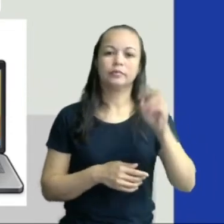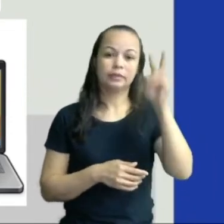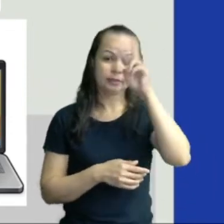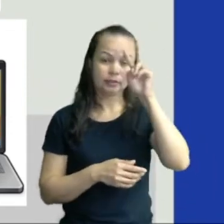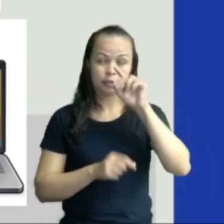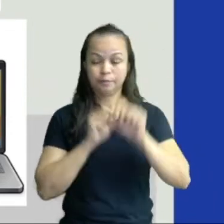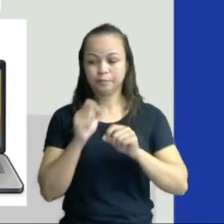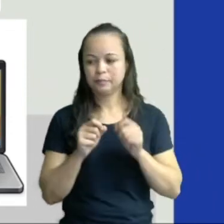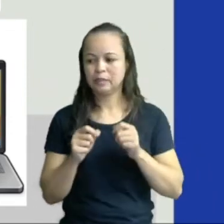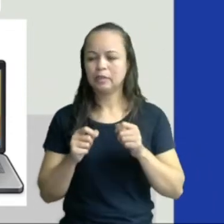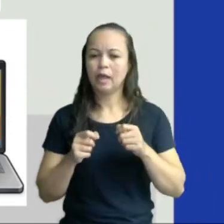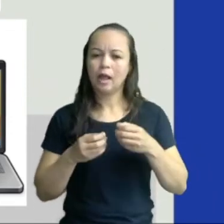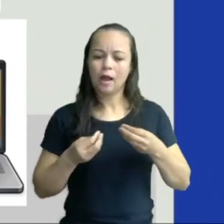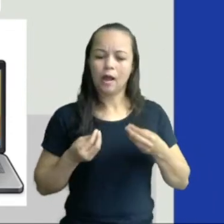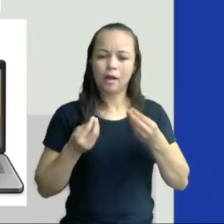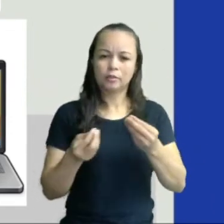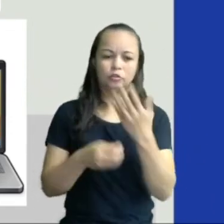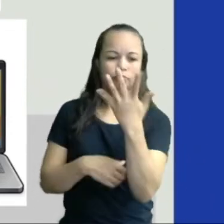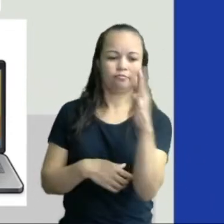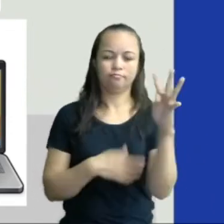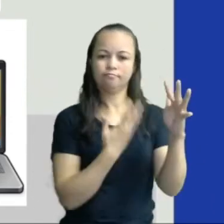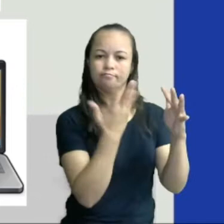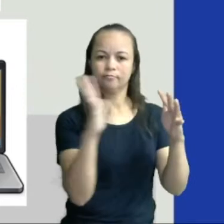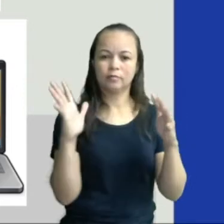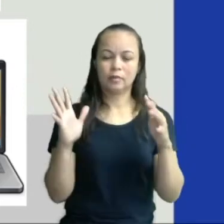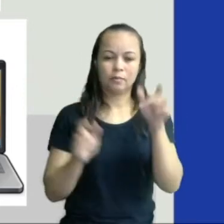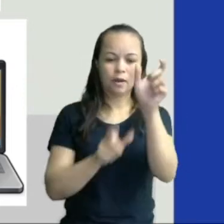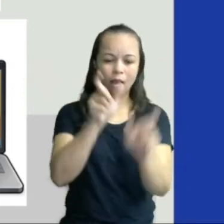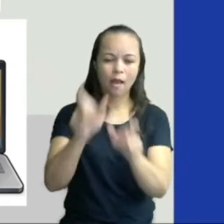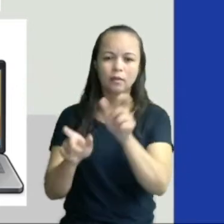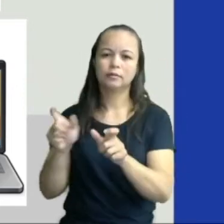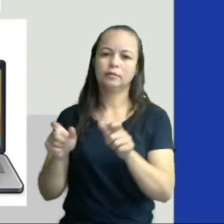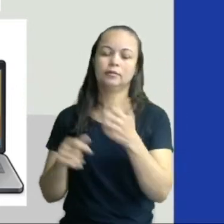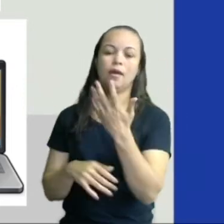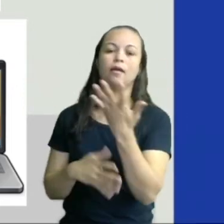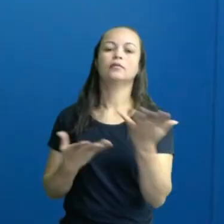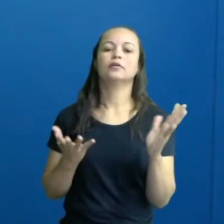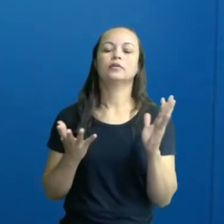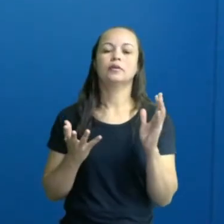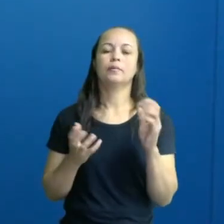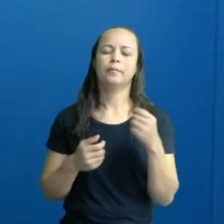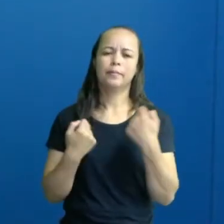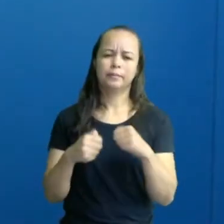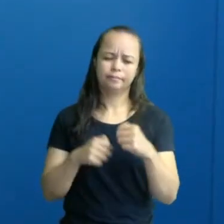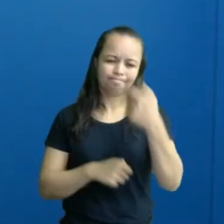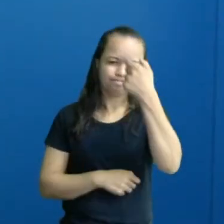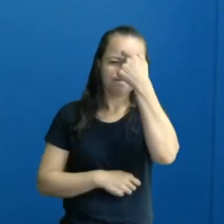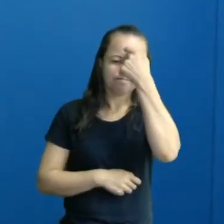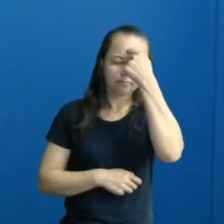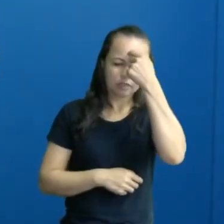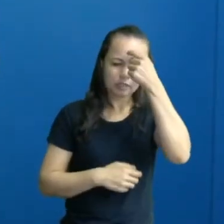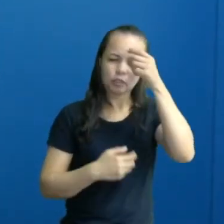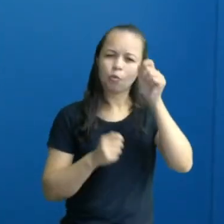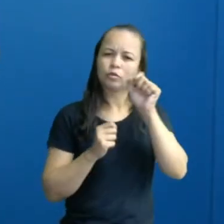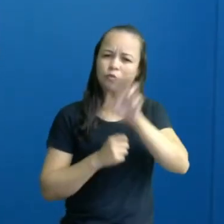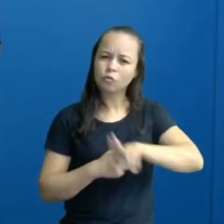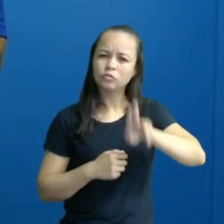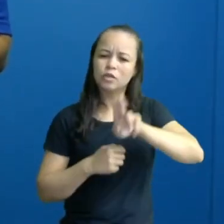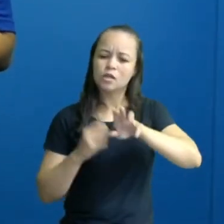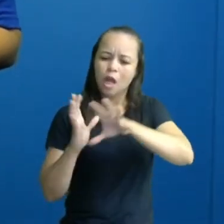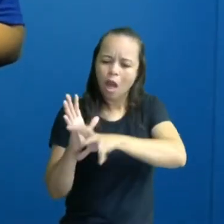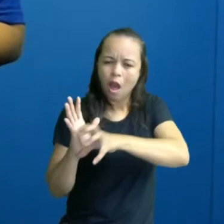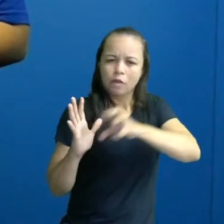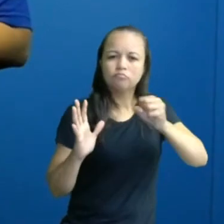está disponível para o homem na natureza, mas a gente tem que ter consciência quando a gente for utilizar e for extrair